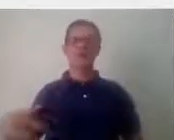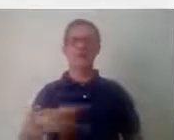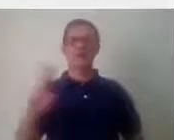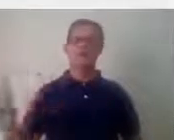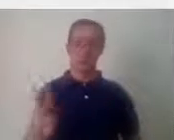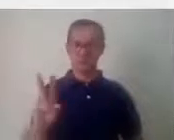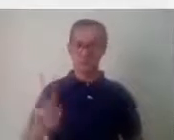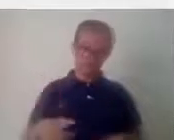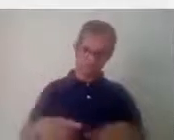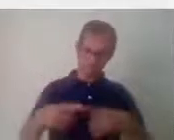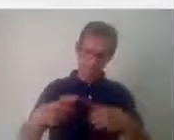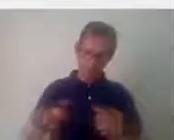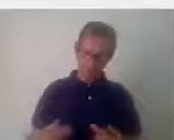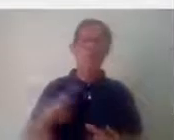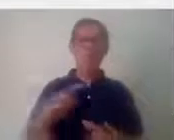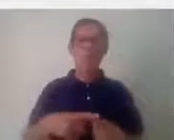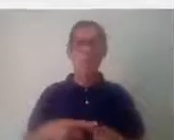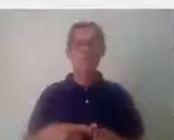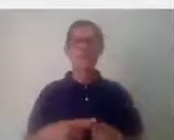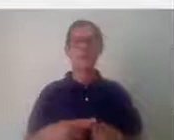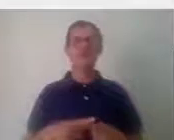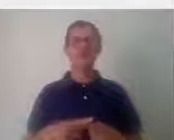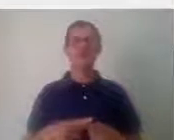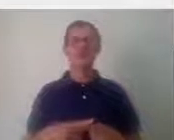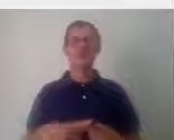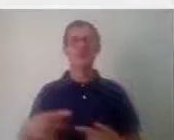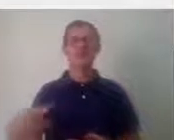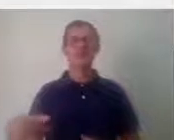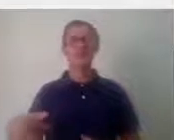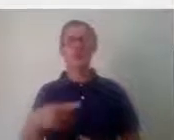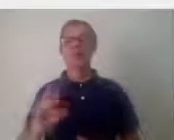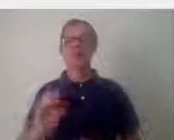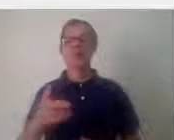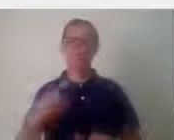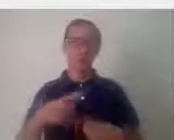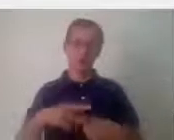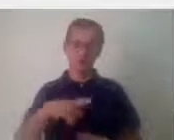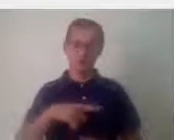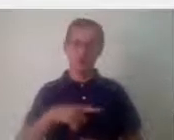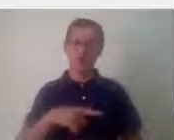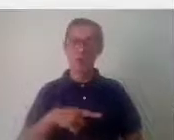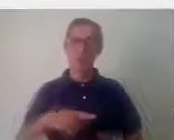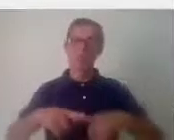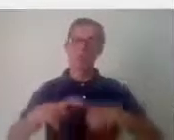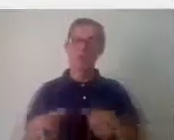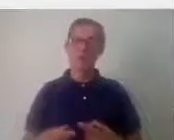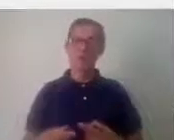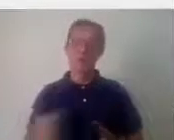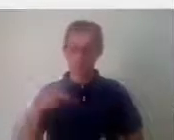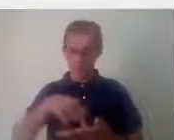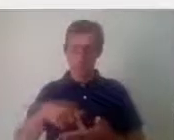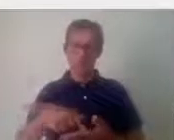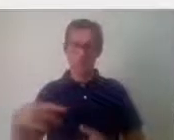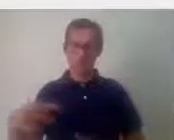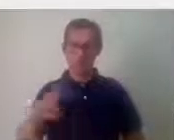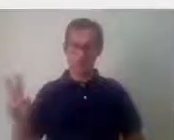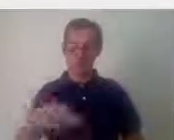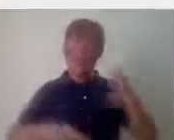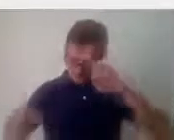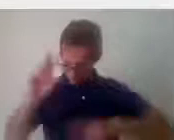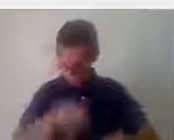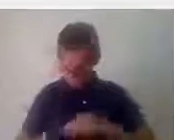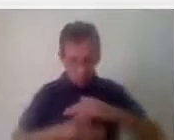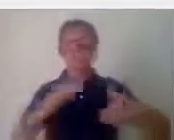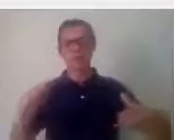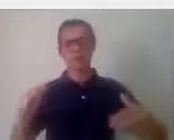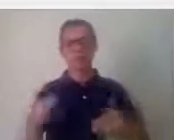local. Por que ele não é máximo só, professor? Porque a gente tem um outro ponto de máximo. Se nós formos analisar